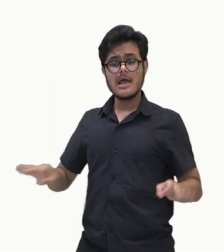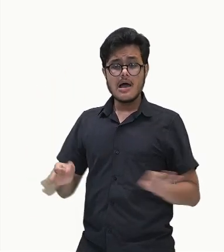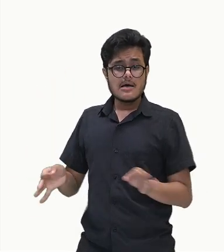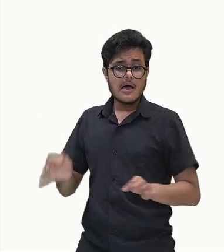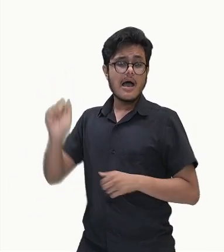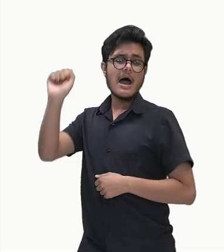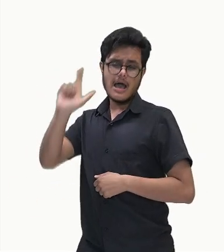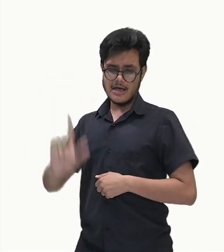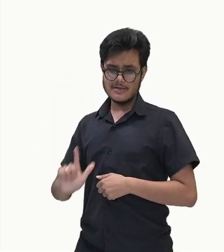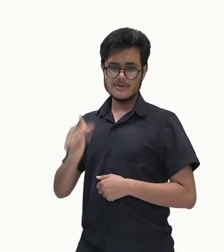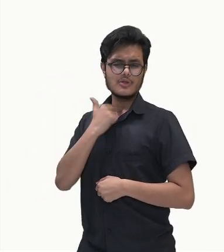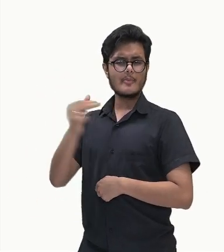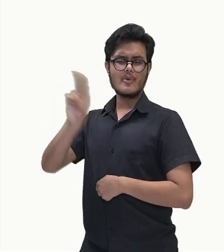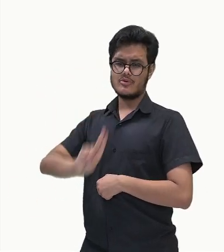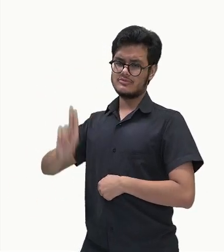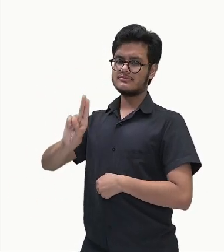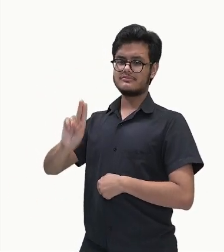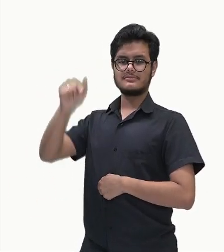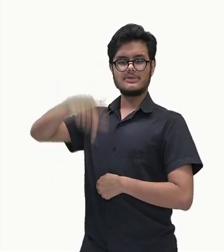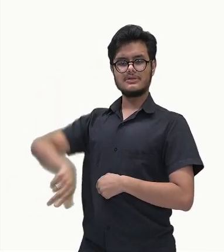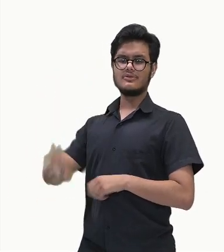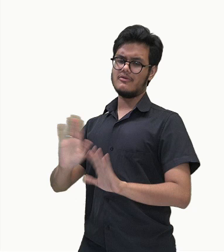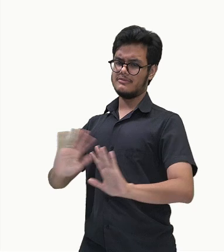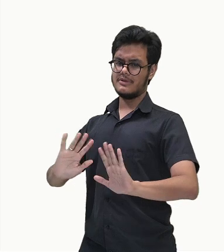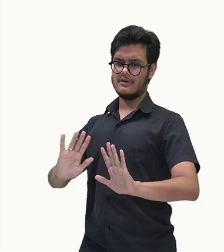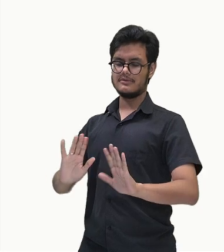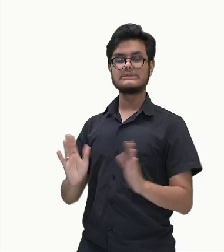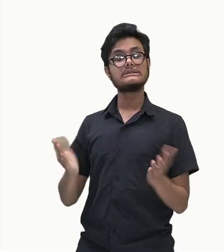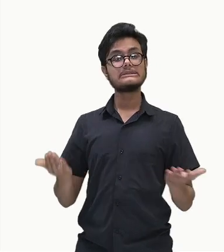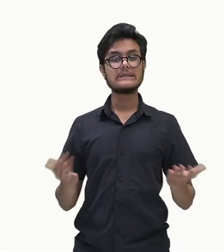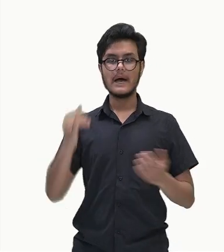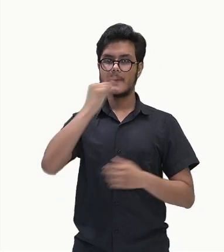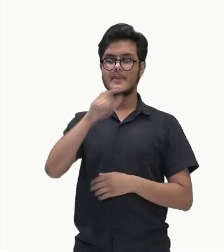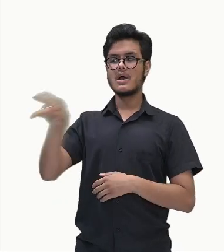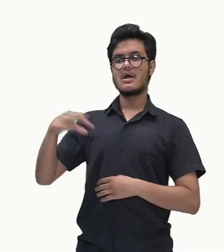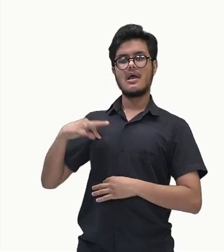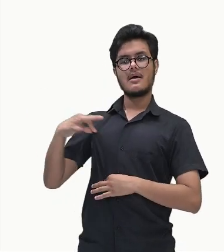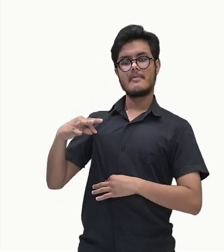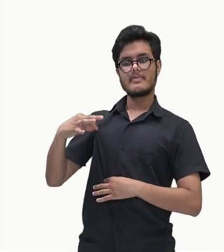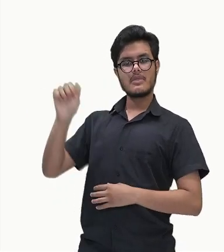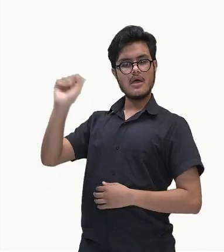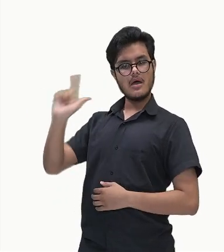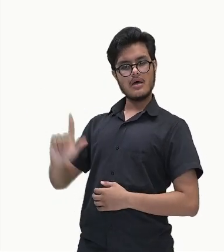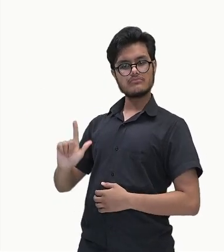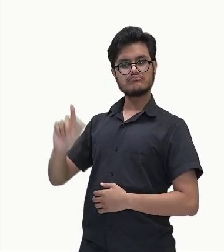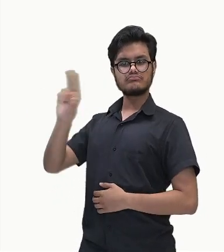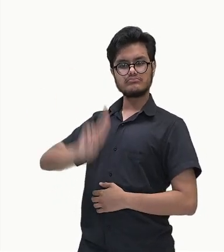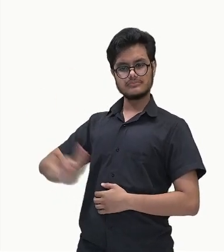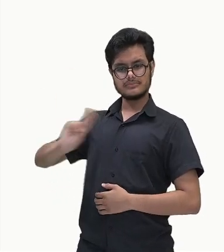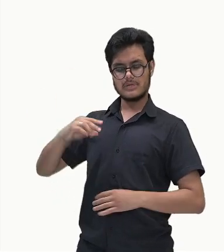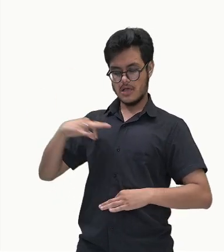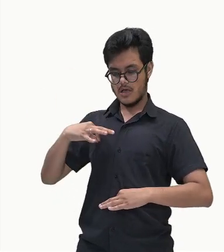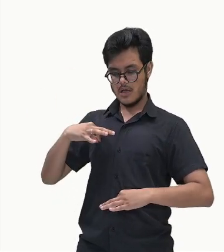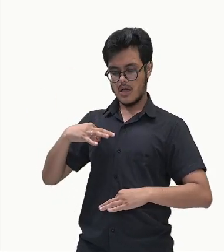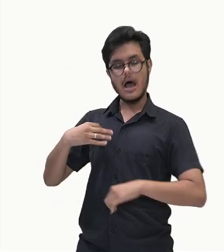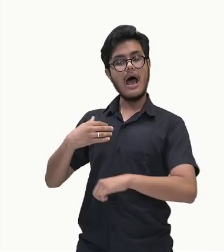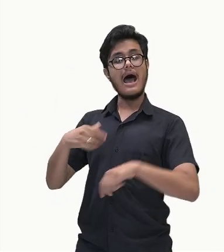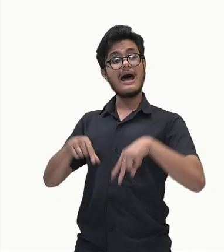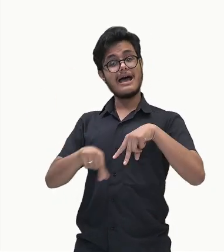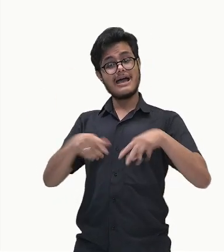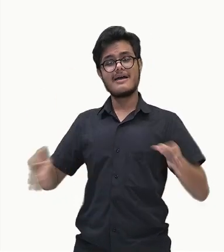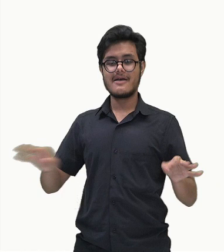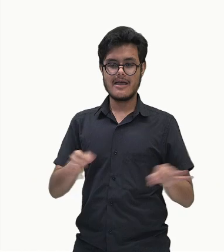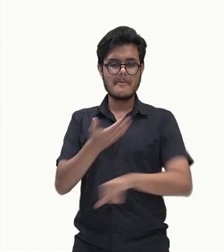ela não vai poder usar essa saia azul com a blusa então com a blusa azul ela vai poder usar a saia branca a